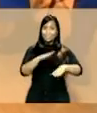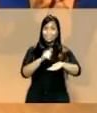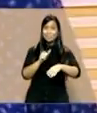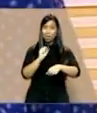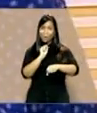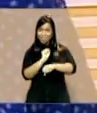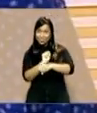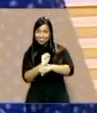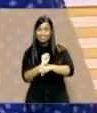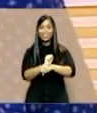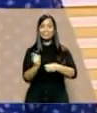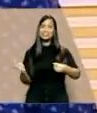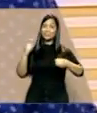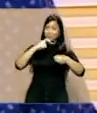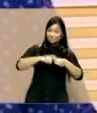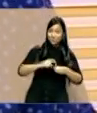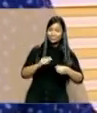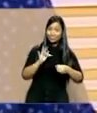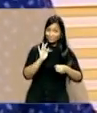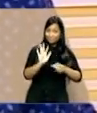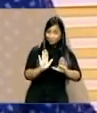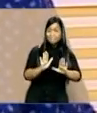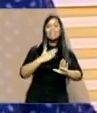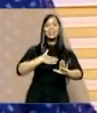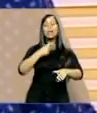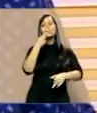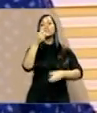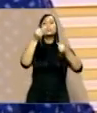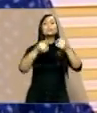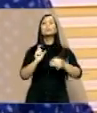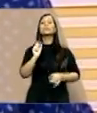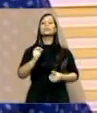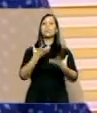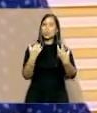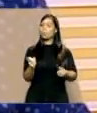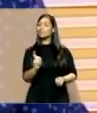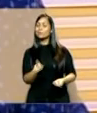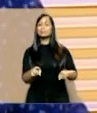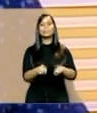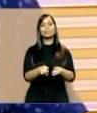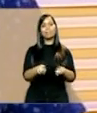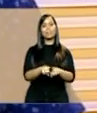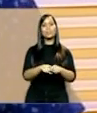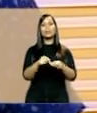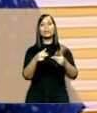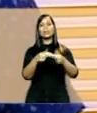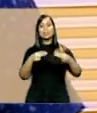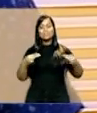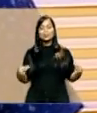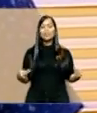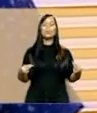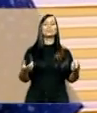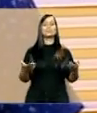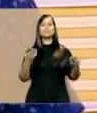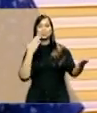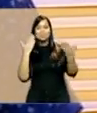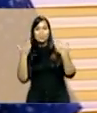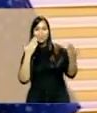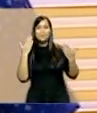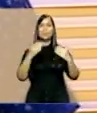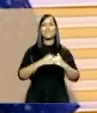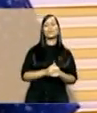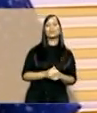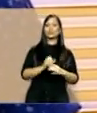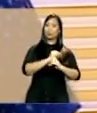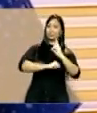e a gente volta no próximo bloco falando sobre intolerância e sobre os desdobramentos, sejam psicológicos,